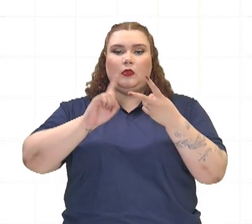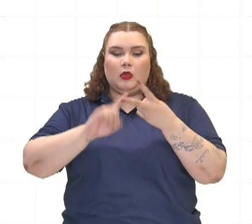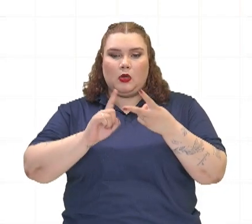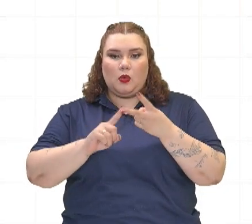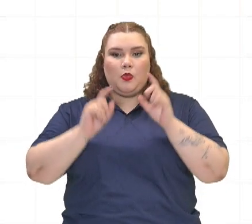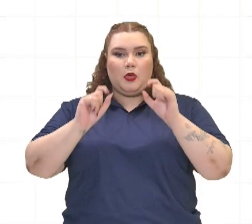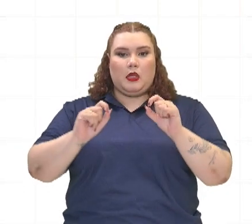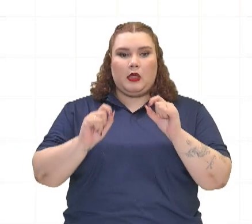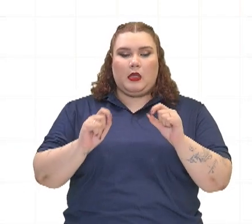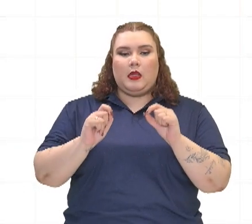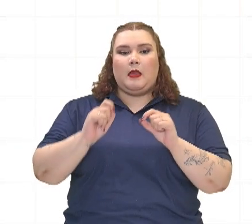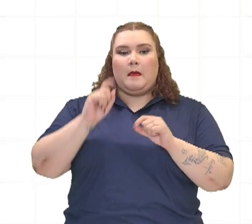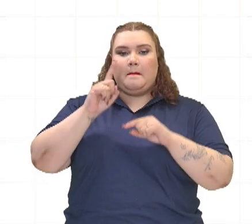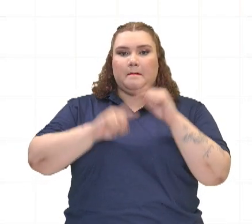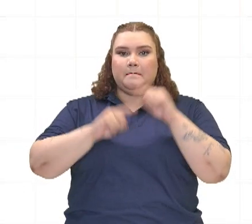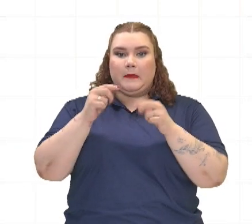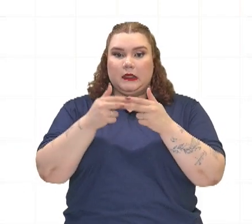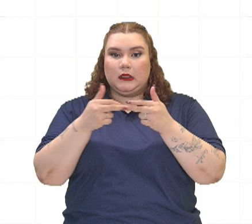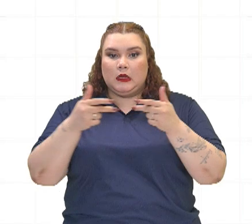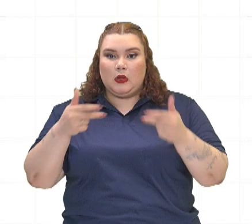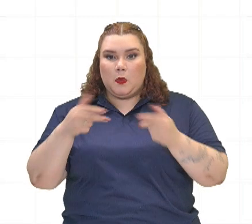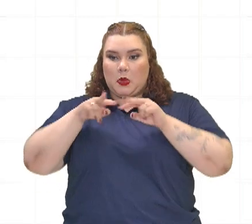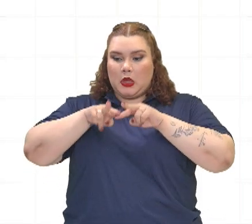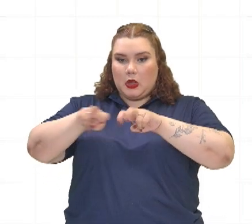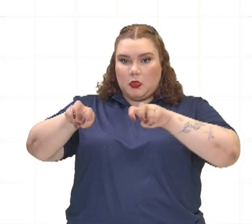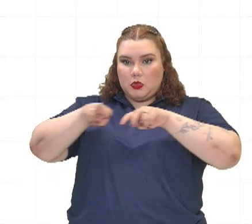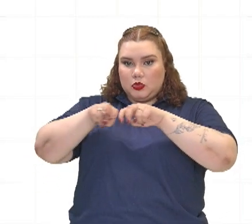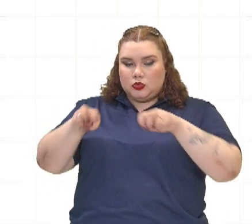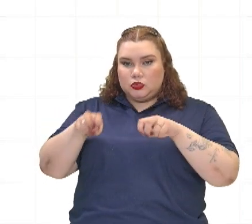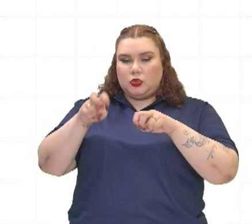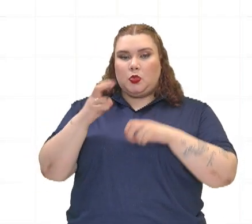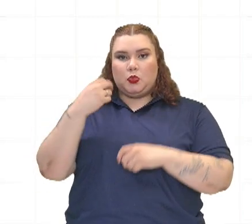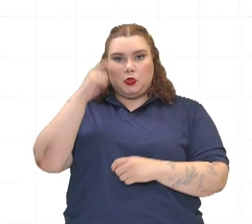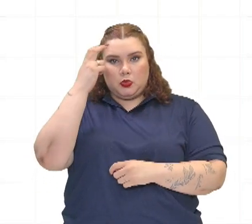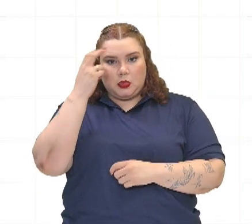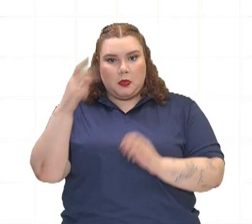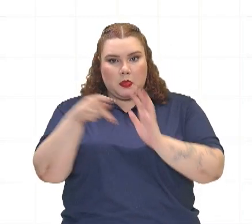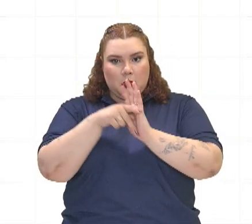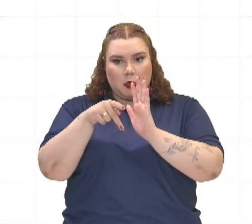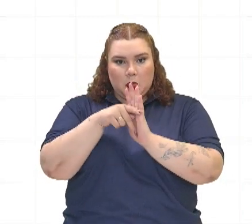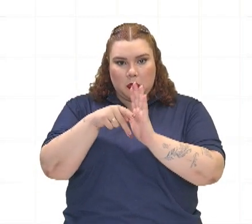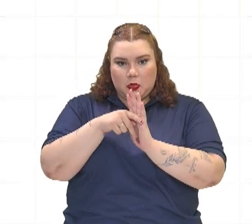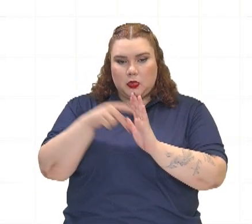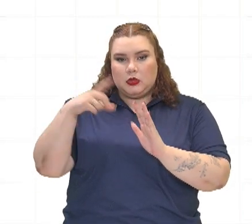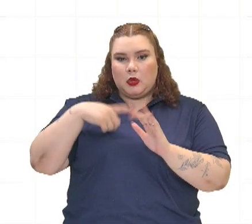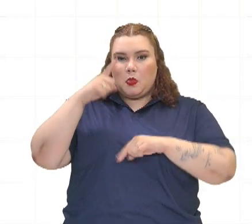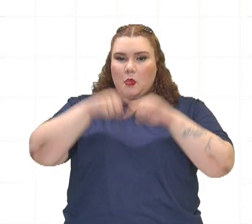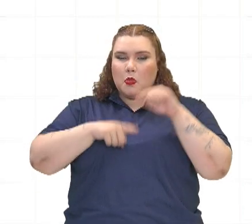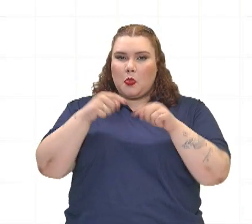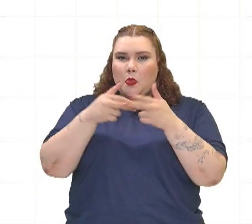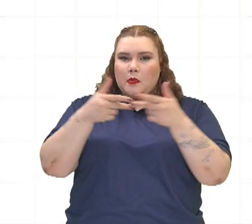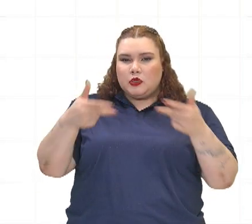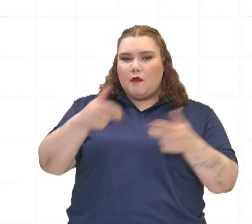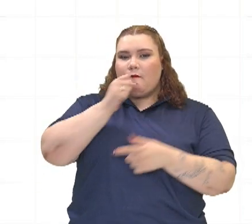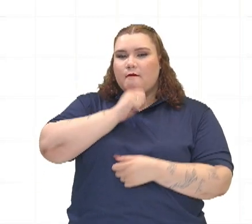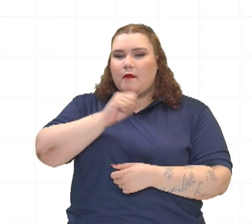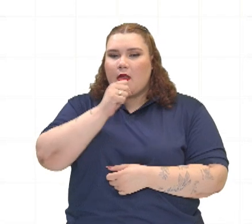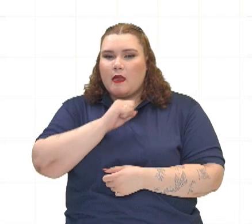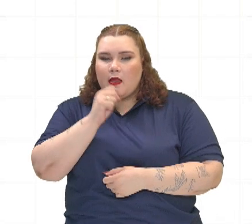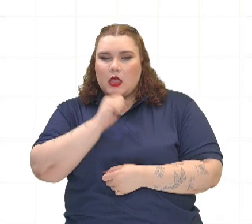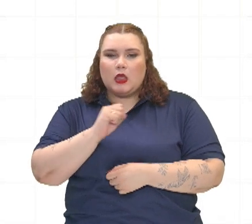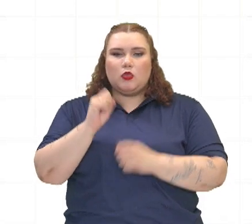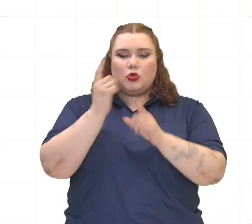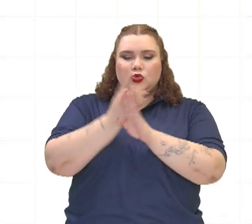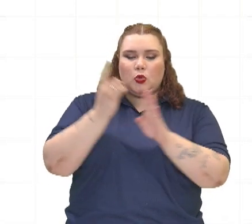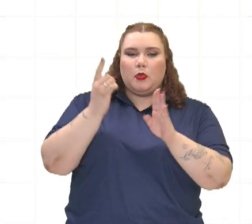vestígios arqueológicos e fontes da cultura material, que são aqueles objetos mais velhinhos que os